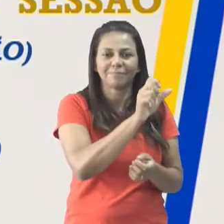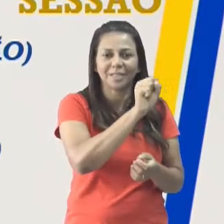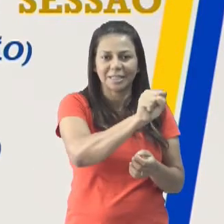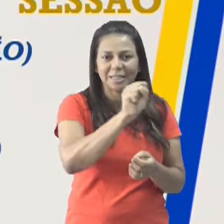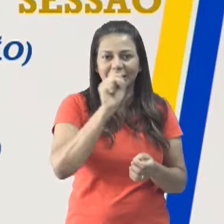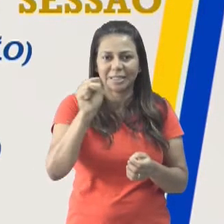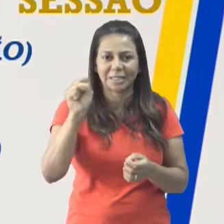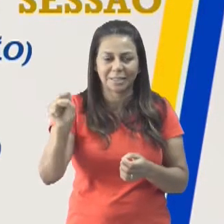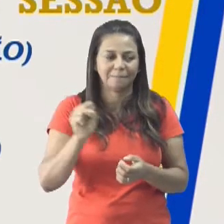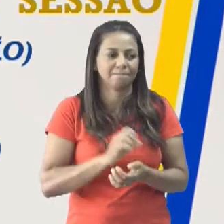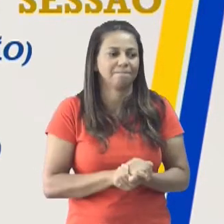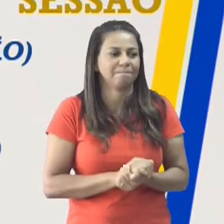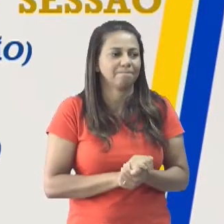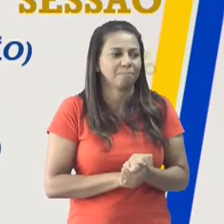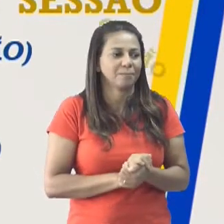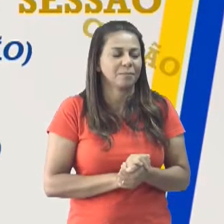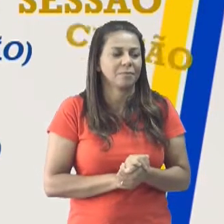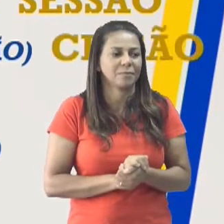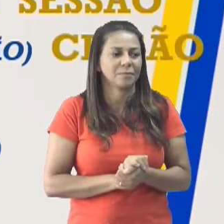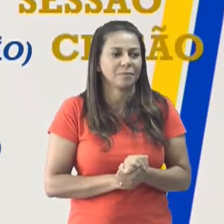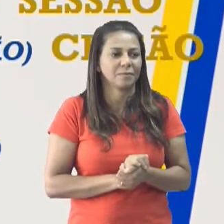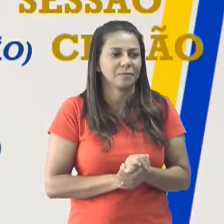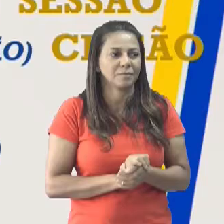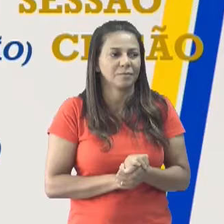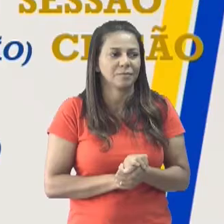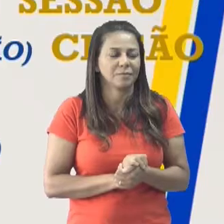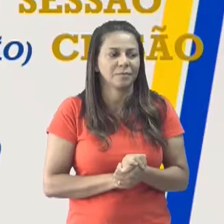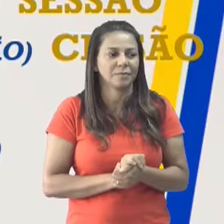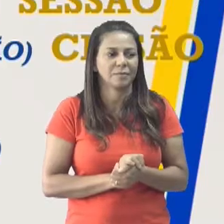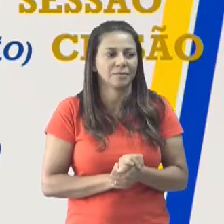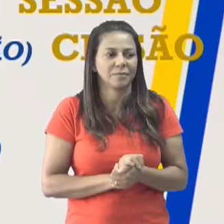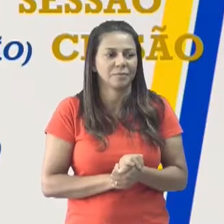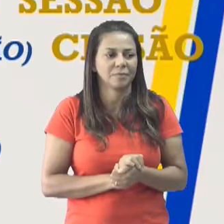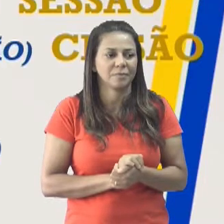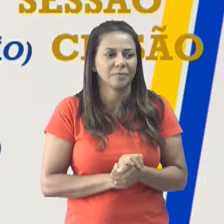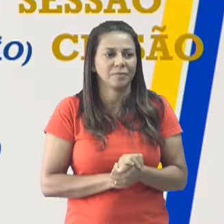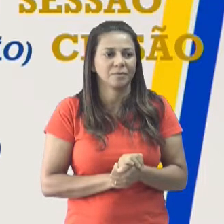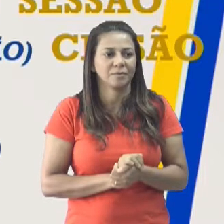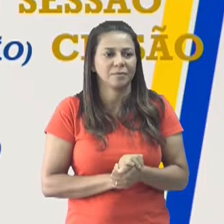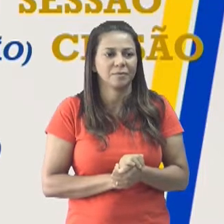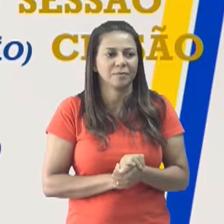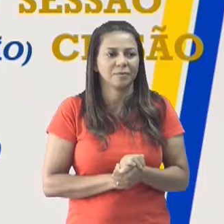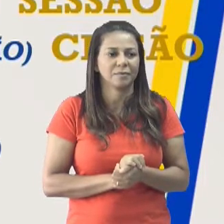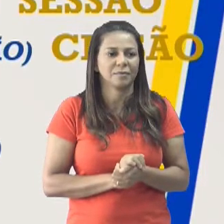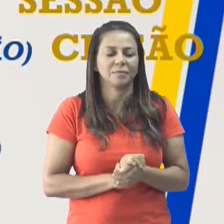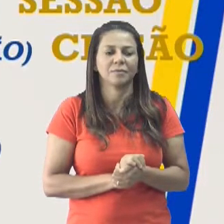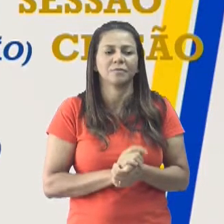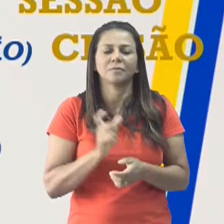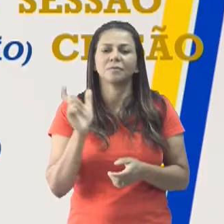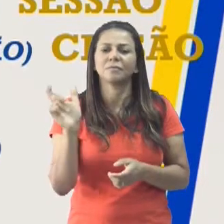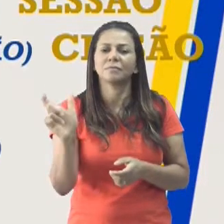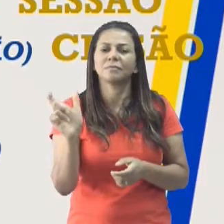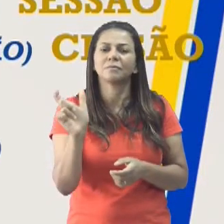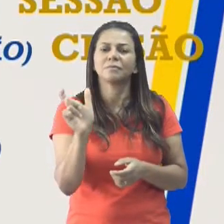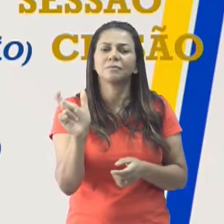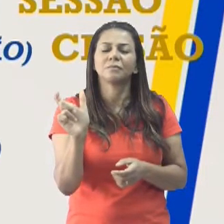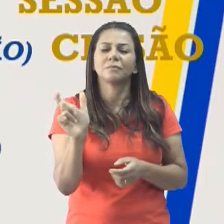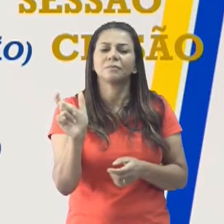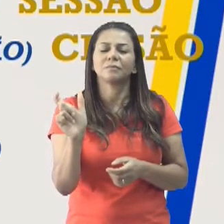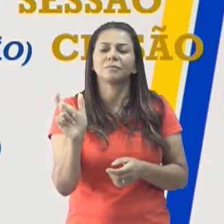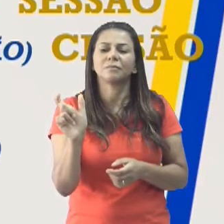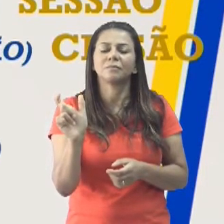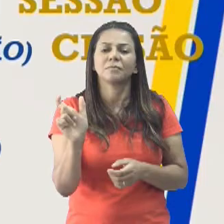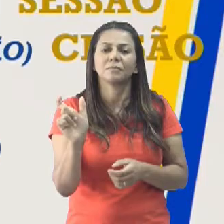dois S. Enquanto não se fizer a sessão, nada se resolverá. Enquanto não